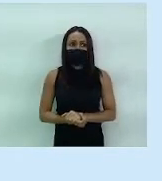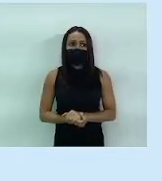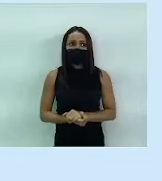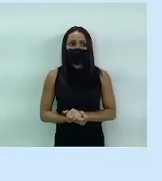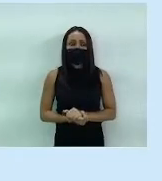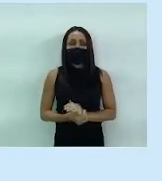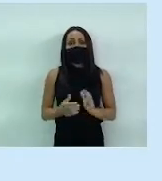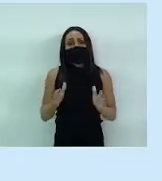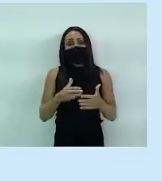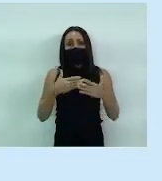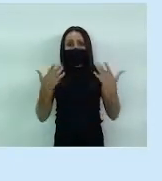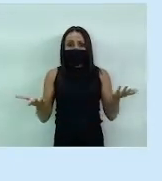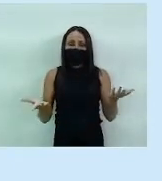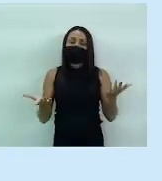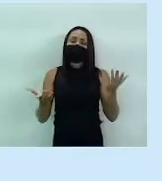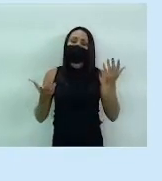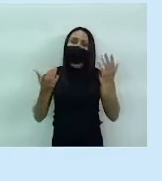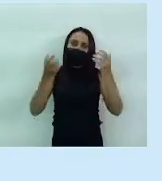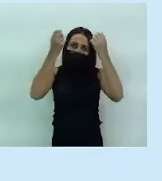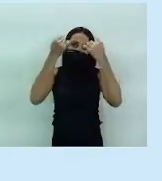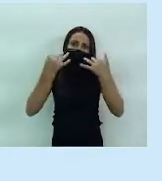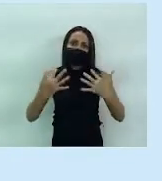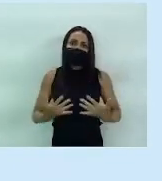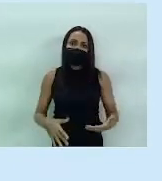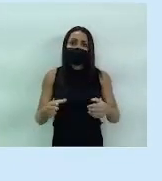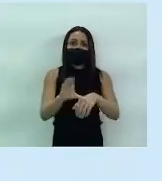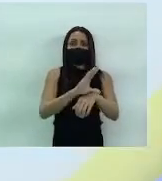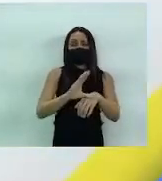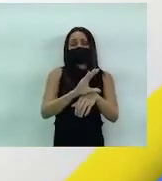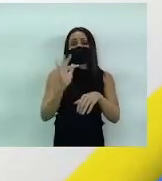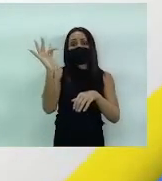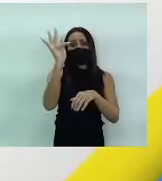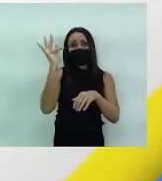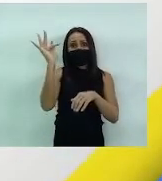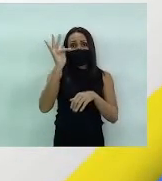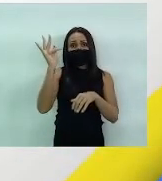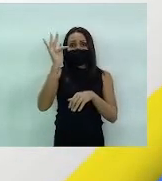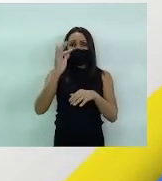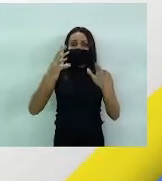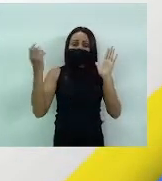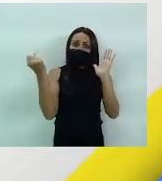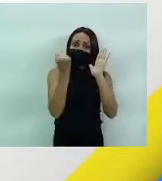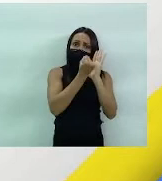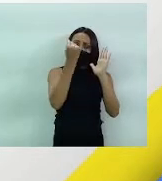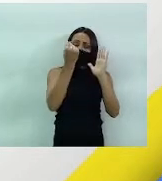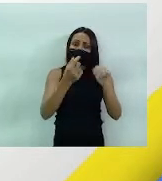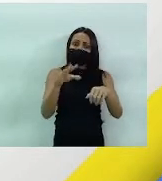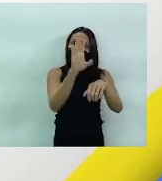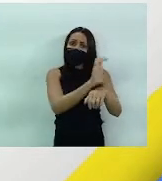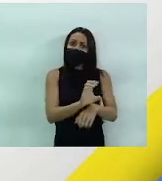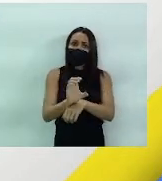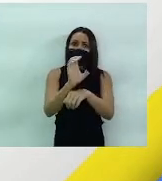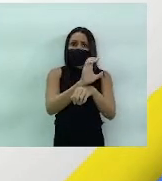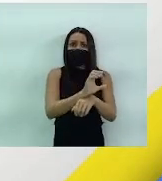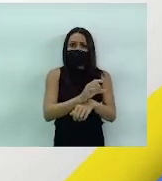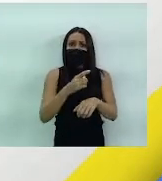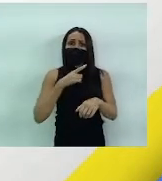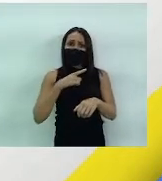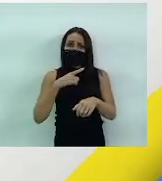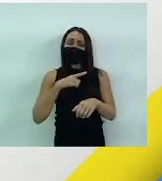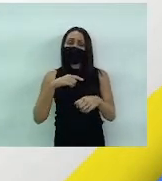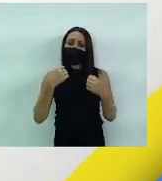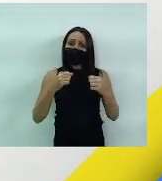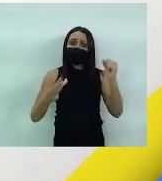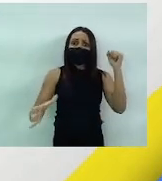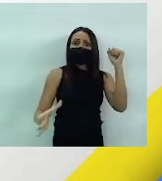Então, como colocado, né, a Constituição Federal, ela demarca que o Estado ele tem o dever de garantir